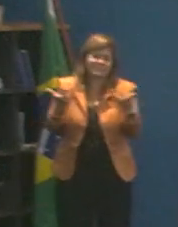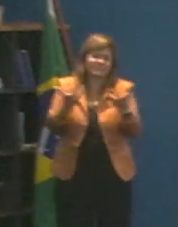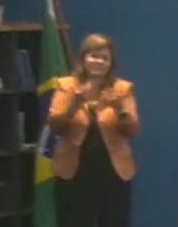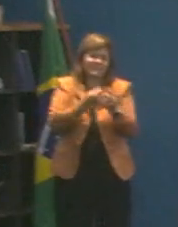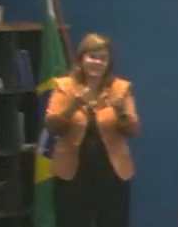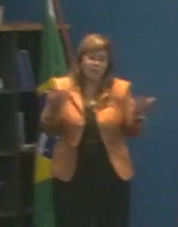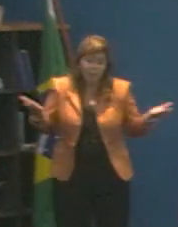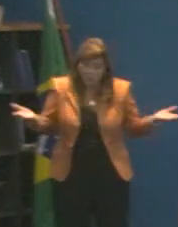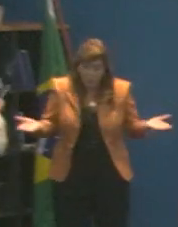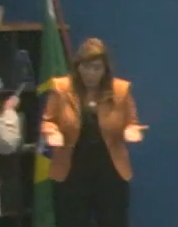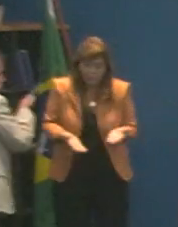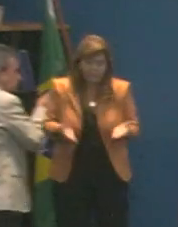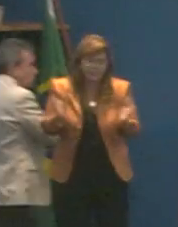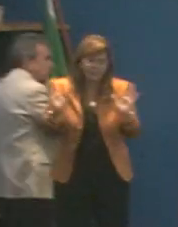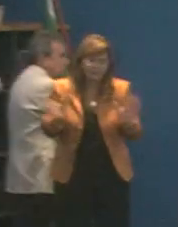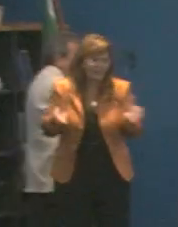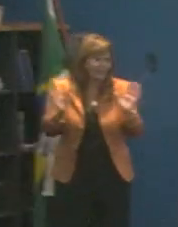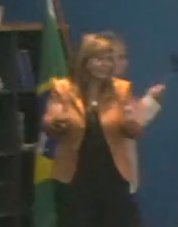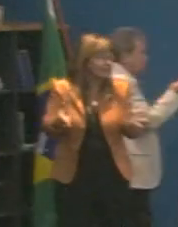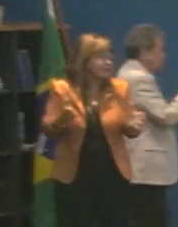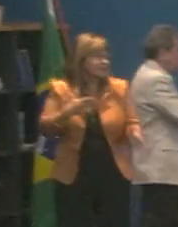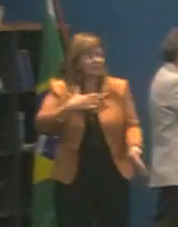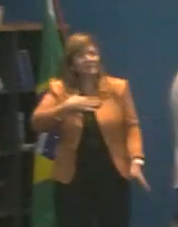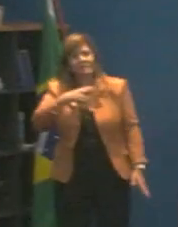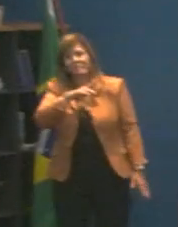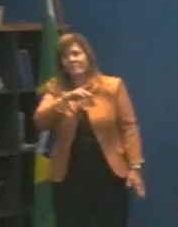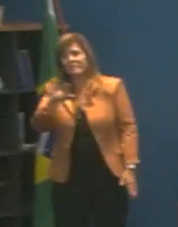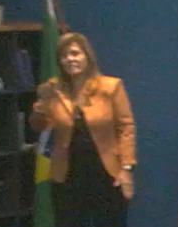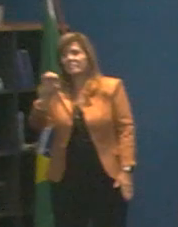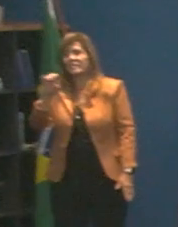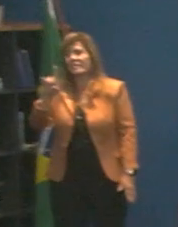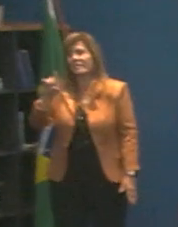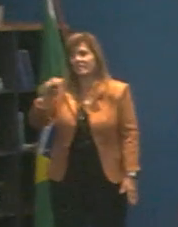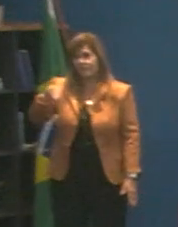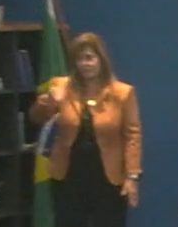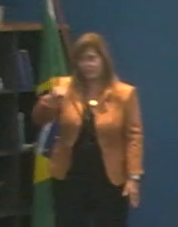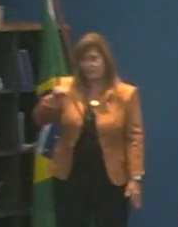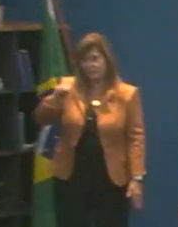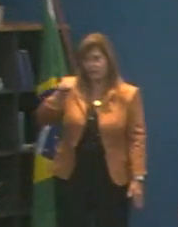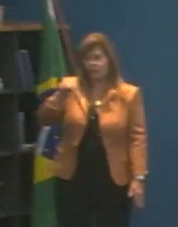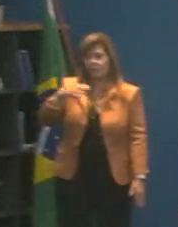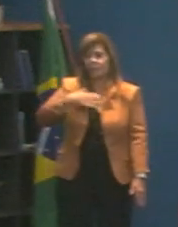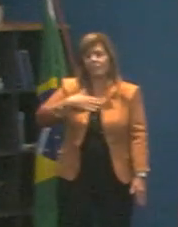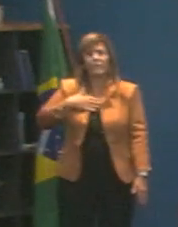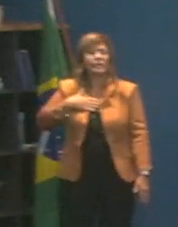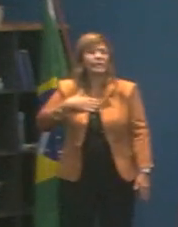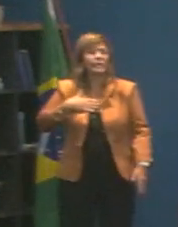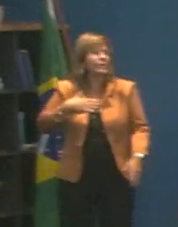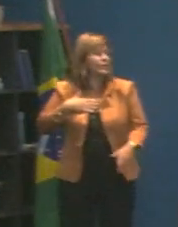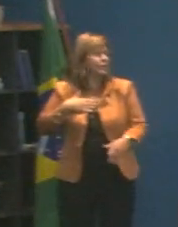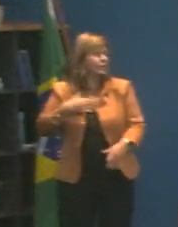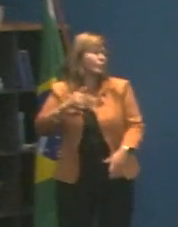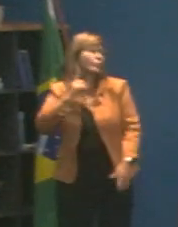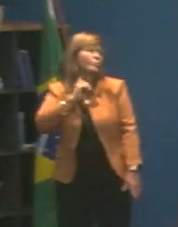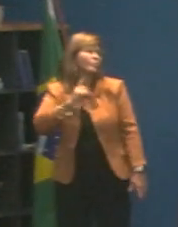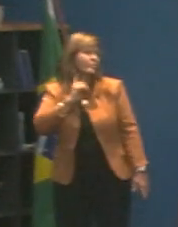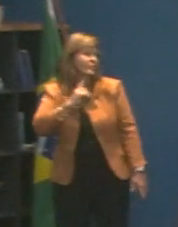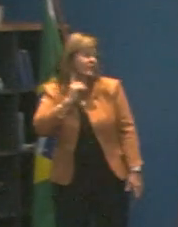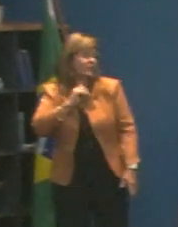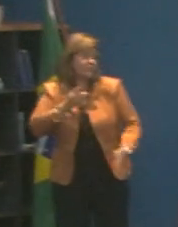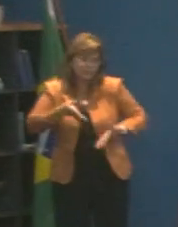hoje. É, eu me chamo Edson Ambrosio, sou natural de Barbacena e perdi a minha